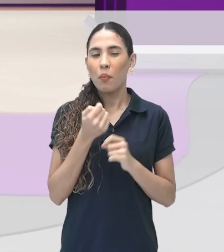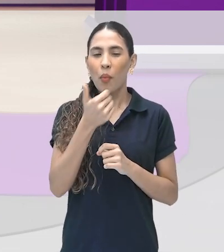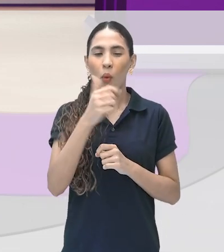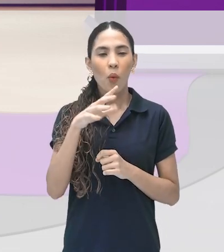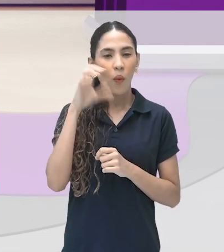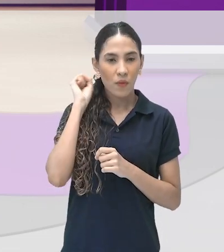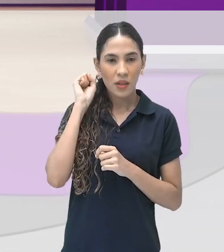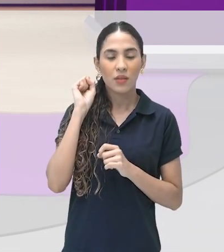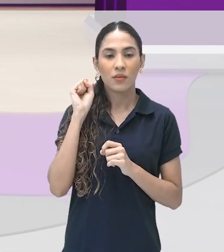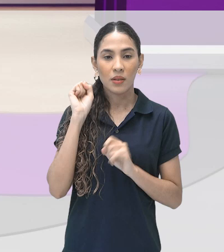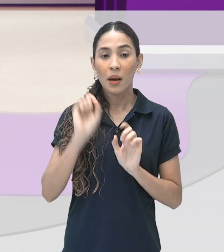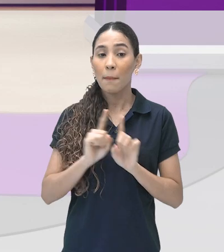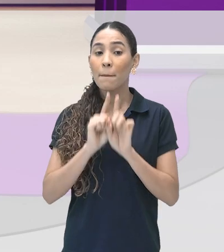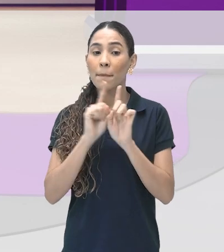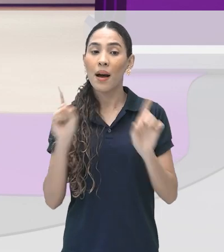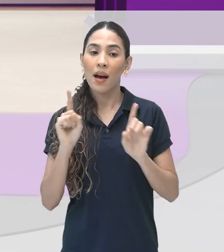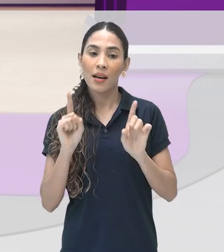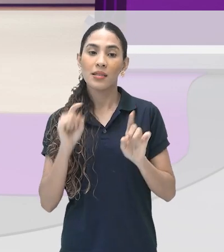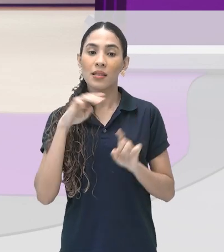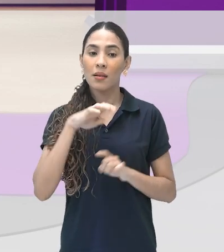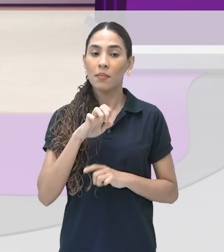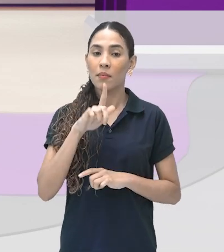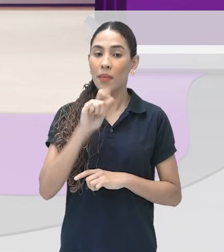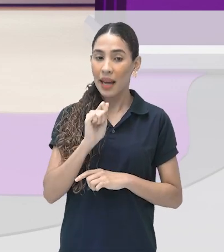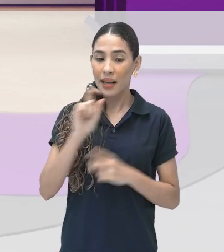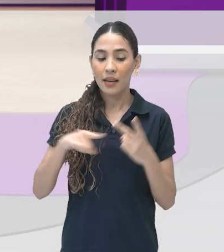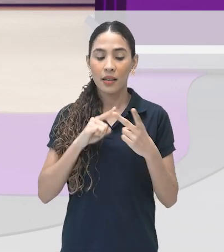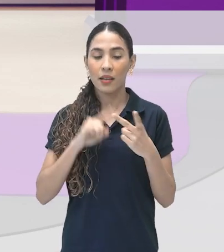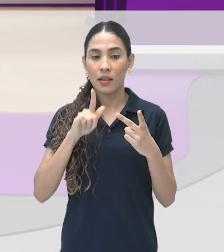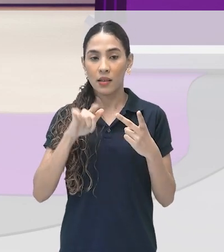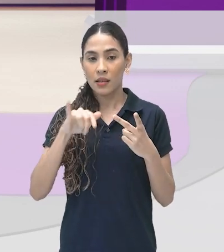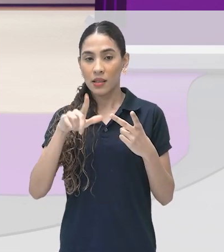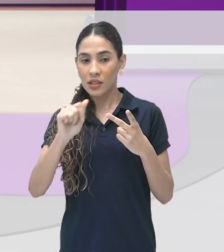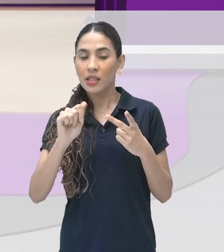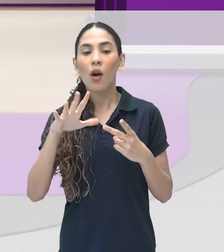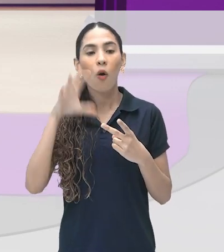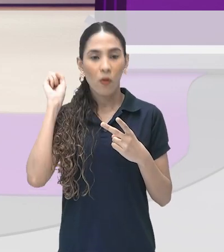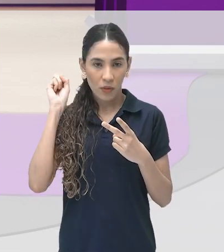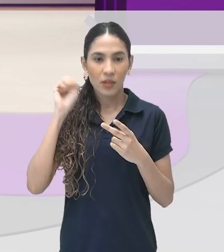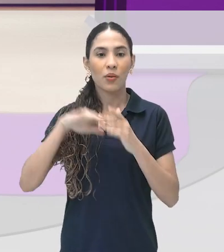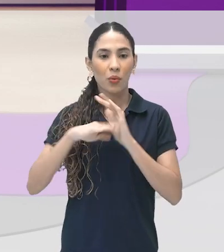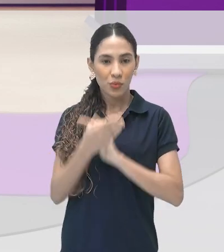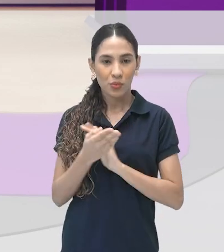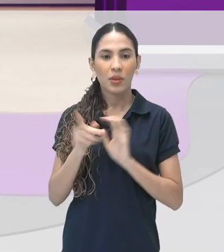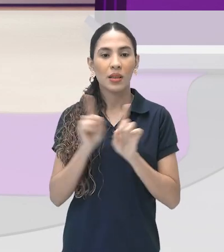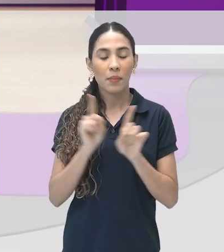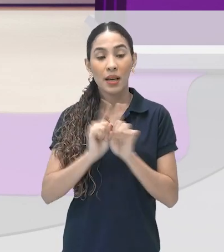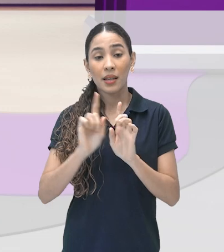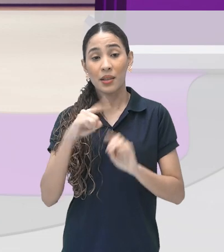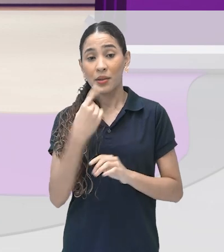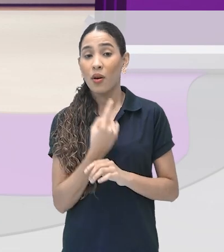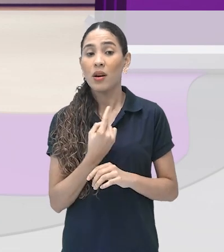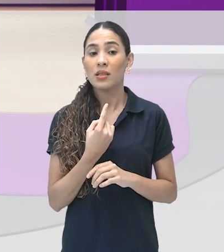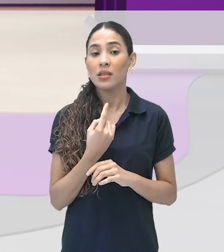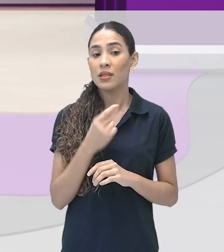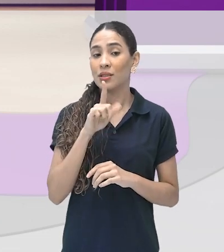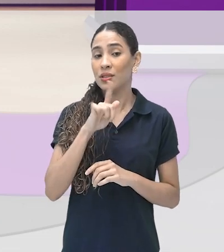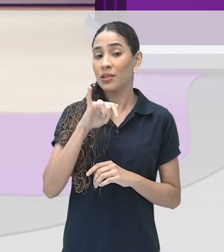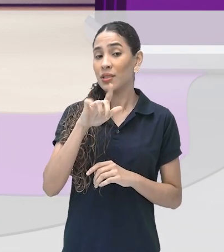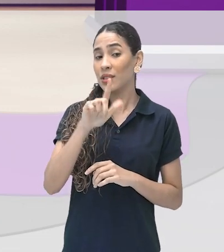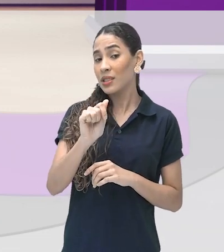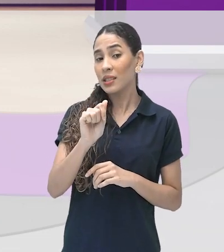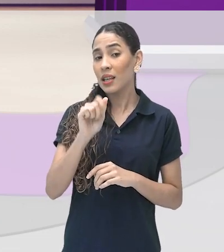aí nos nossos dias, mas megabyte, gigabyte, nós costumamos ouvir muito. E a gente nem fala, né,